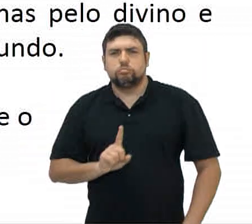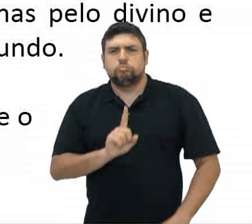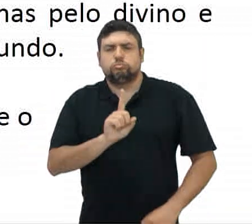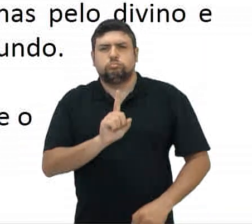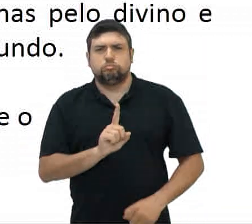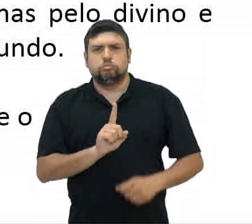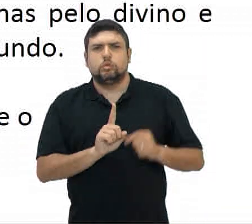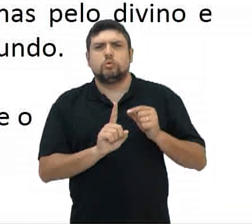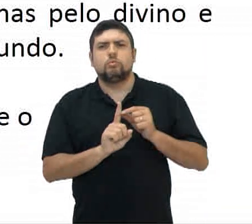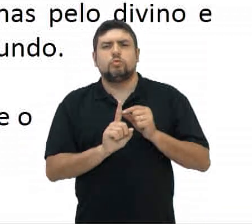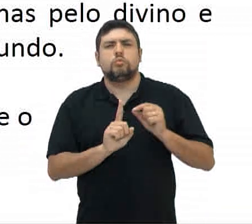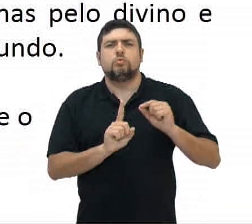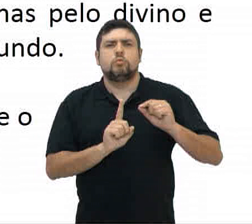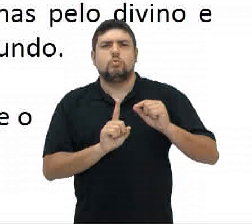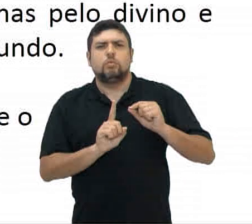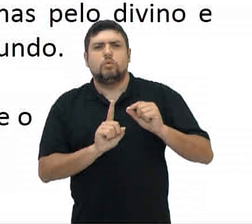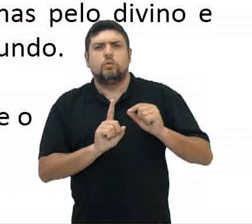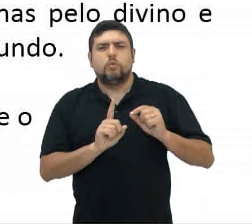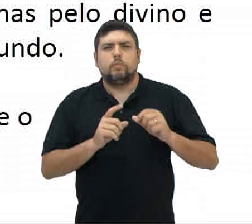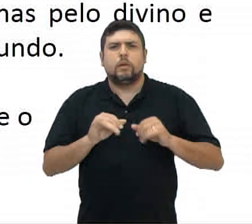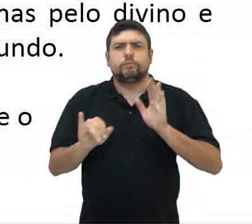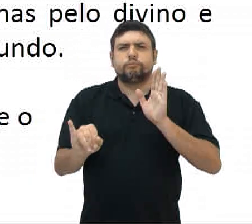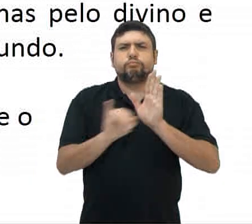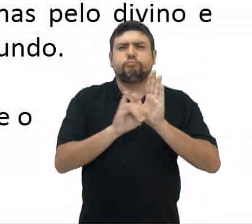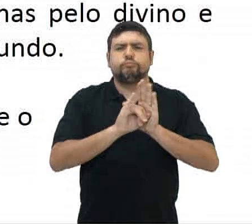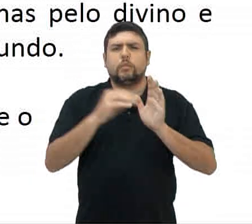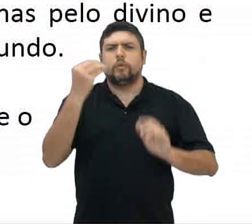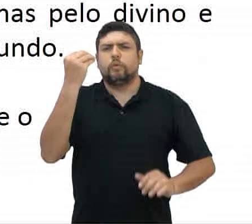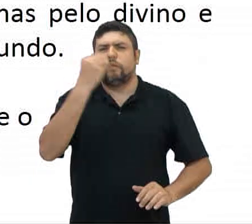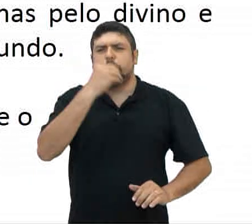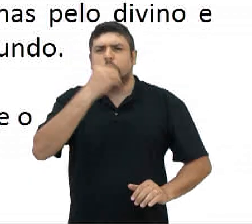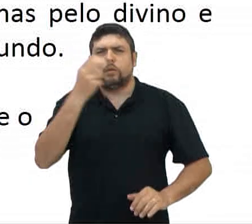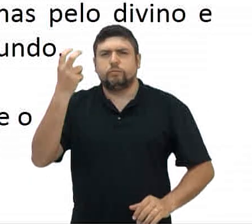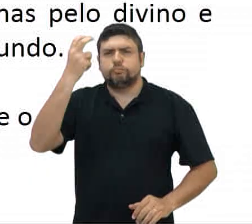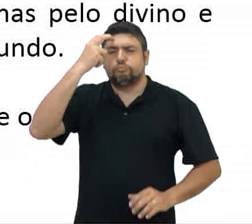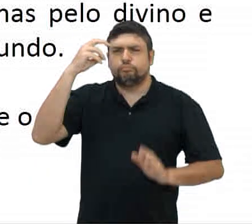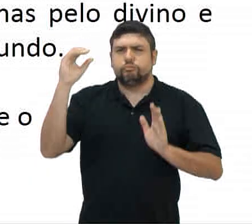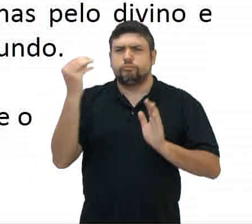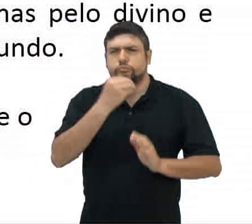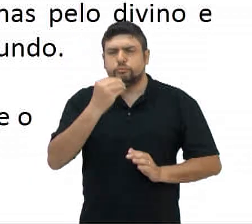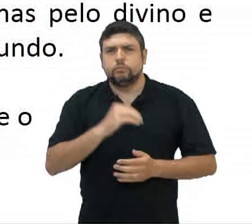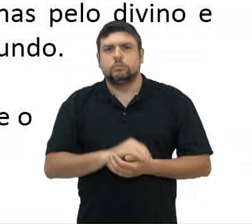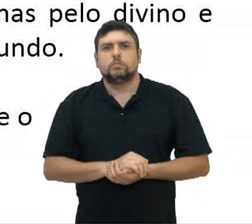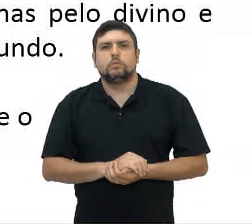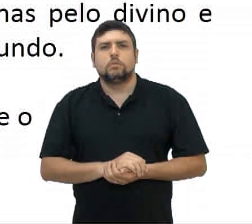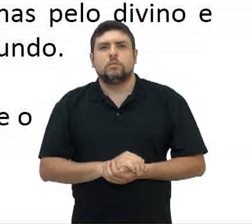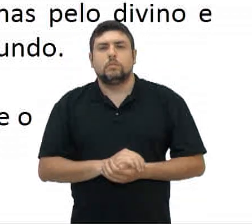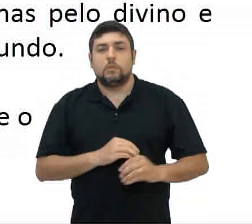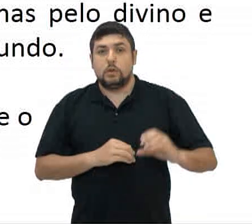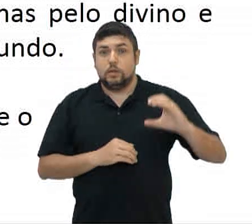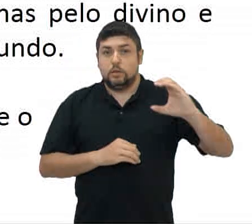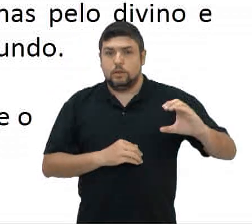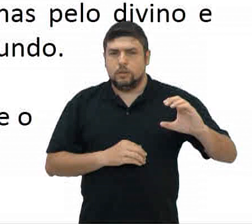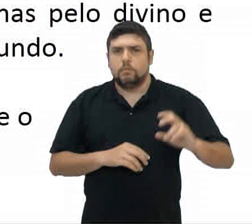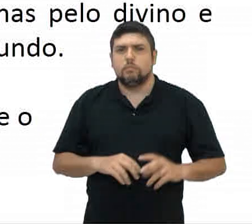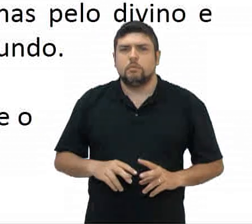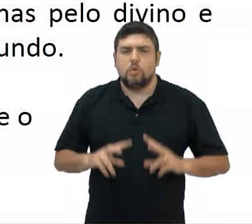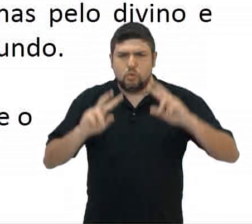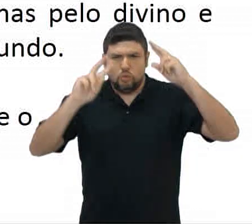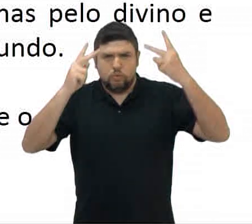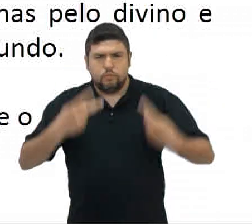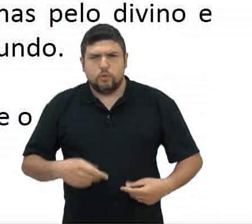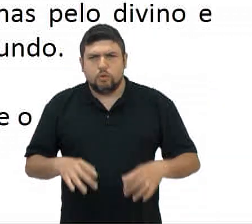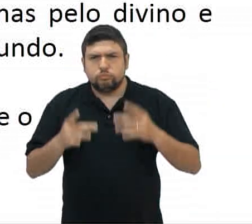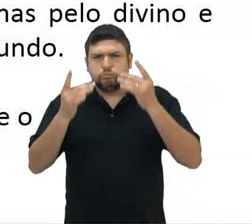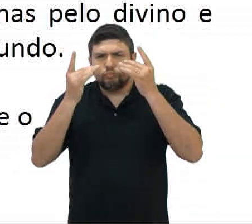os sentimentos de identidade nacional e cultural. Letra C. O humanismo pregou a determinação das ações humanas